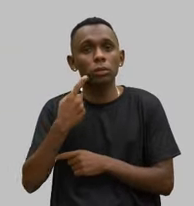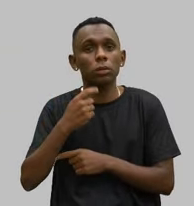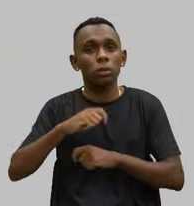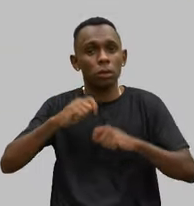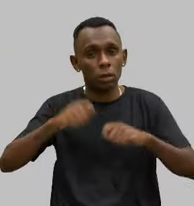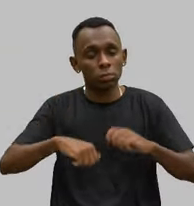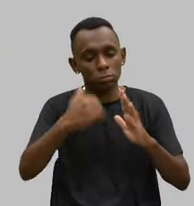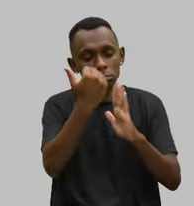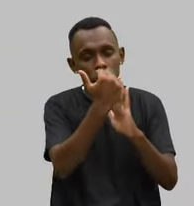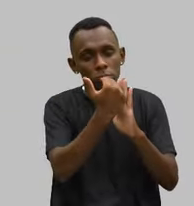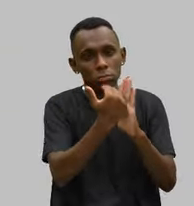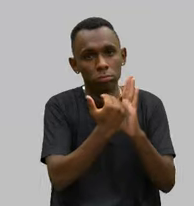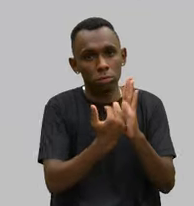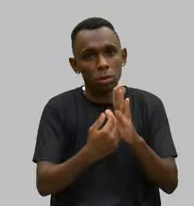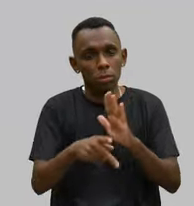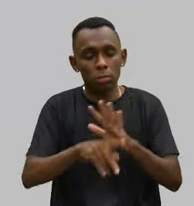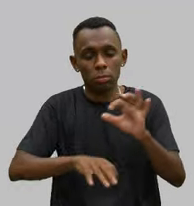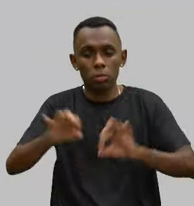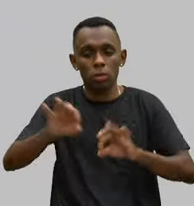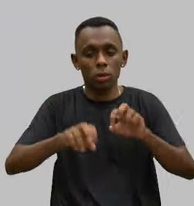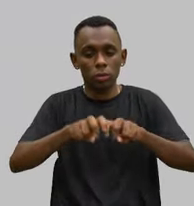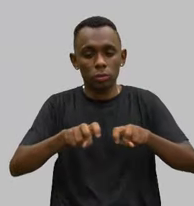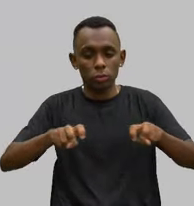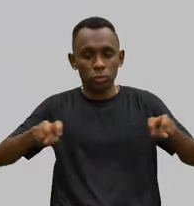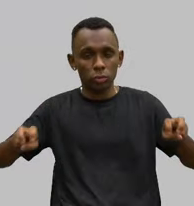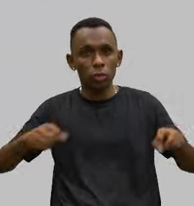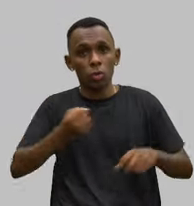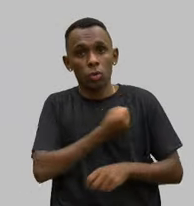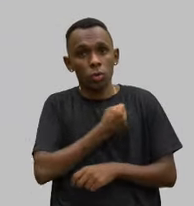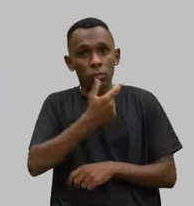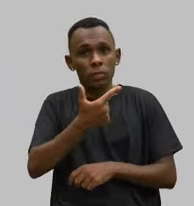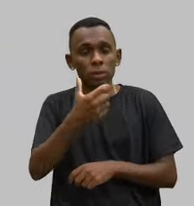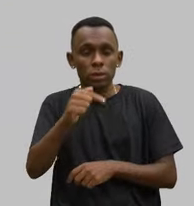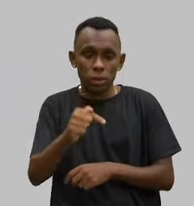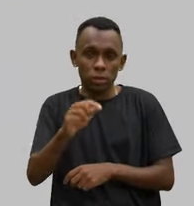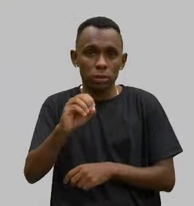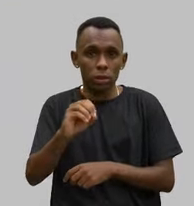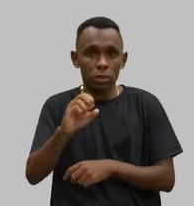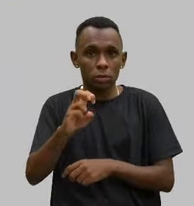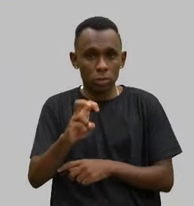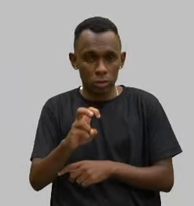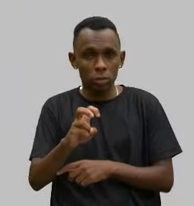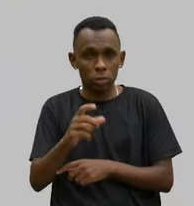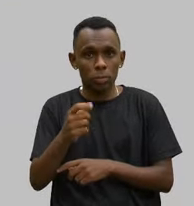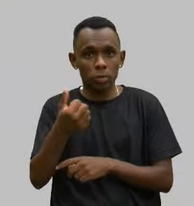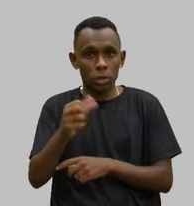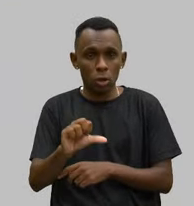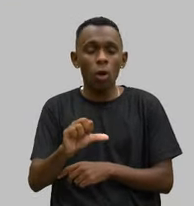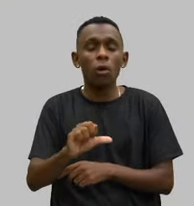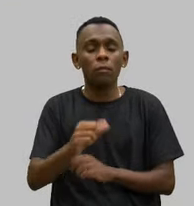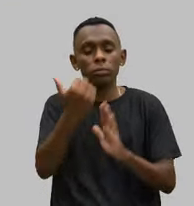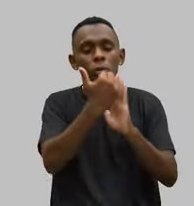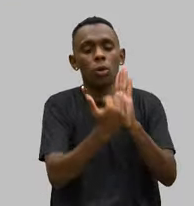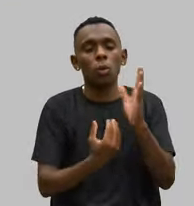deliberação da mesa número 270519 na seguinte